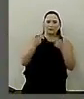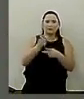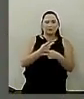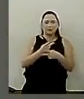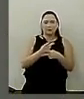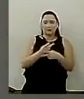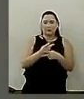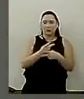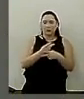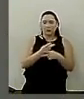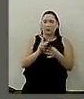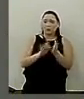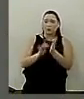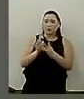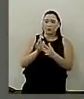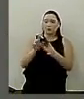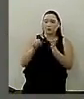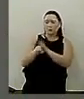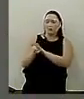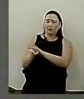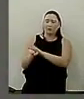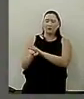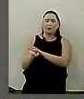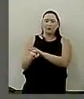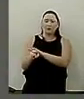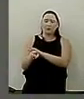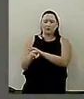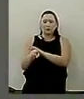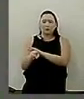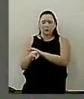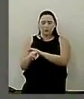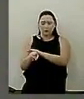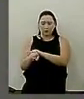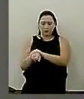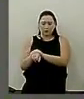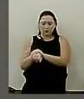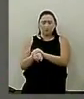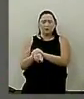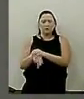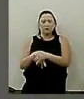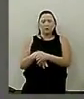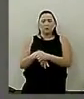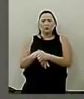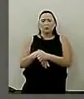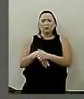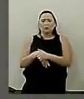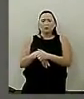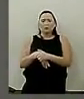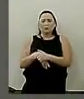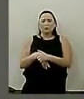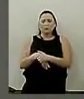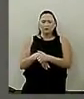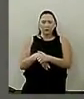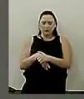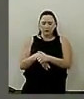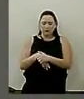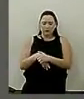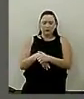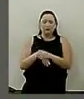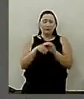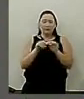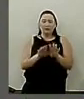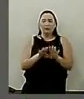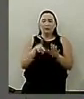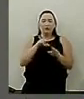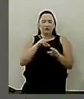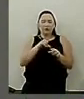Agora a pergunta de Jesus é completamente intrigante. Jesus devolve a repreensão dos discípulos, mas também